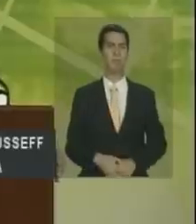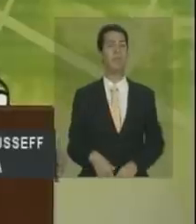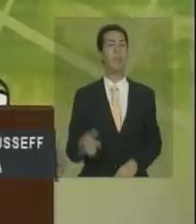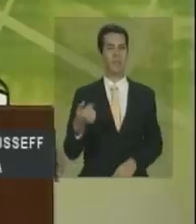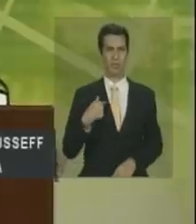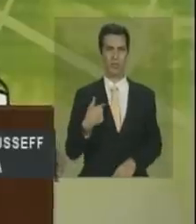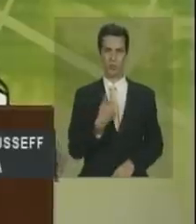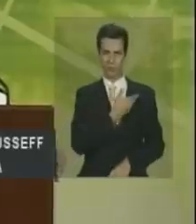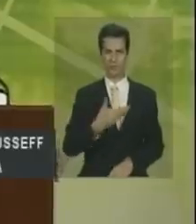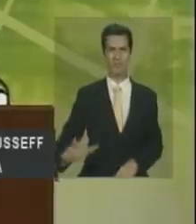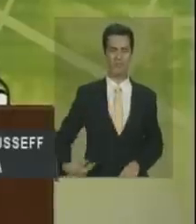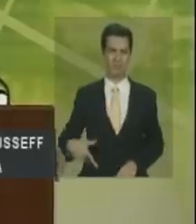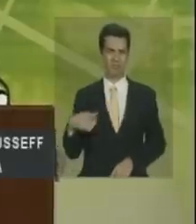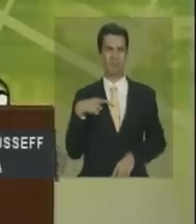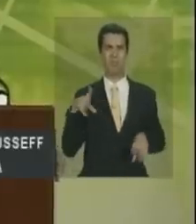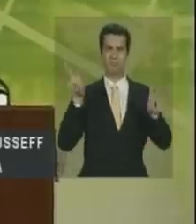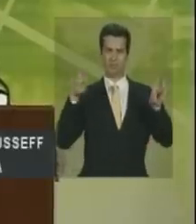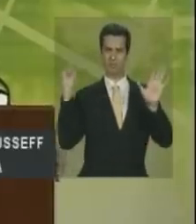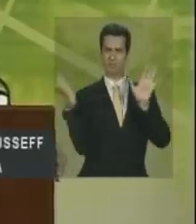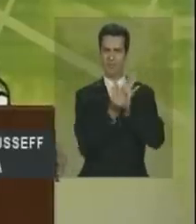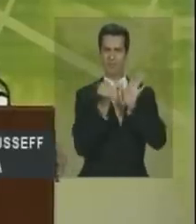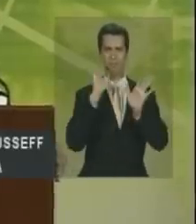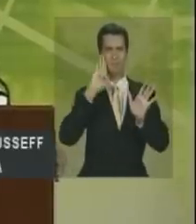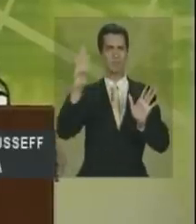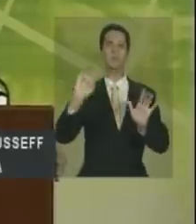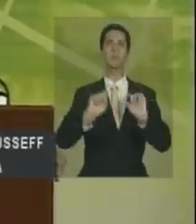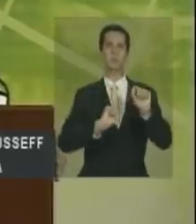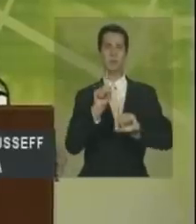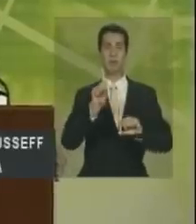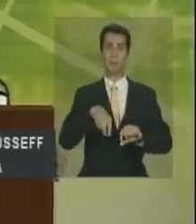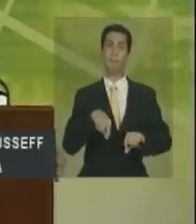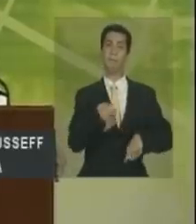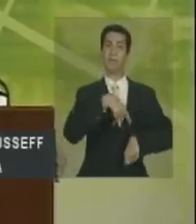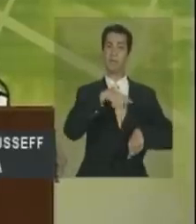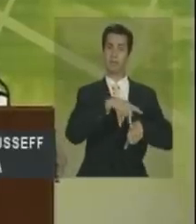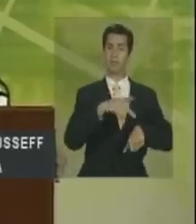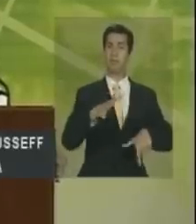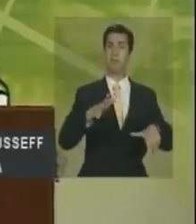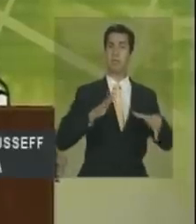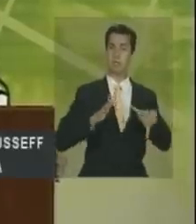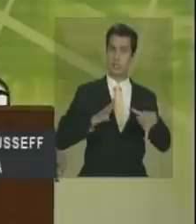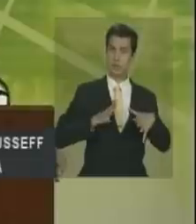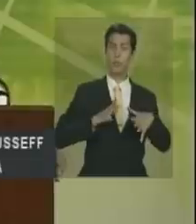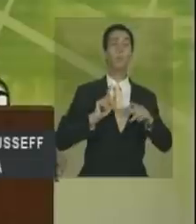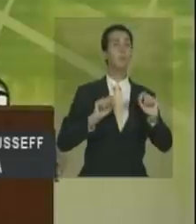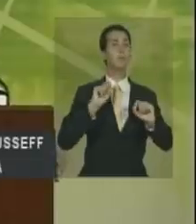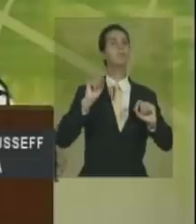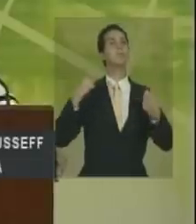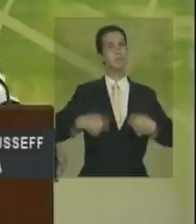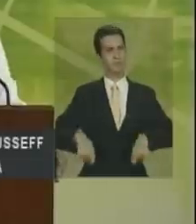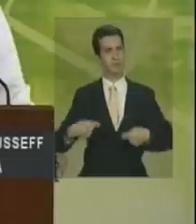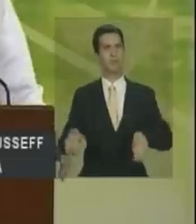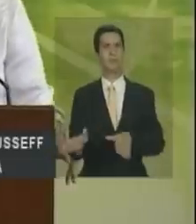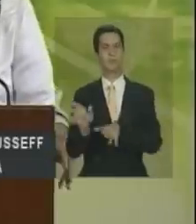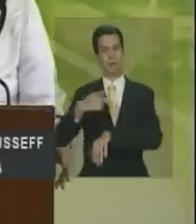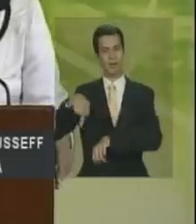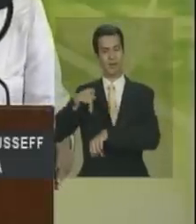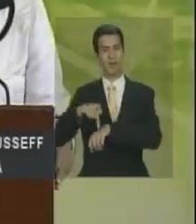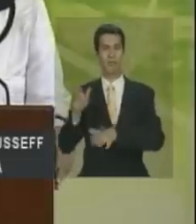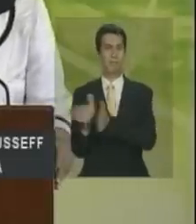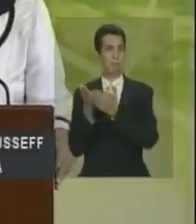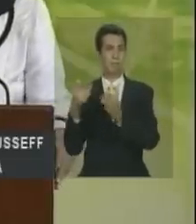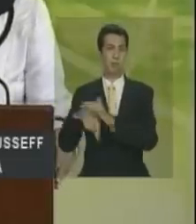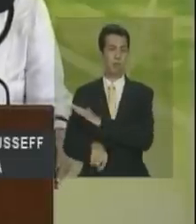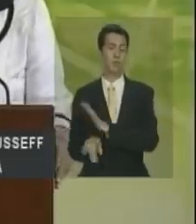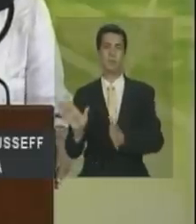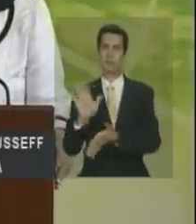sem miséria, estamos e queremos acrescentar que país rico é país que investe, que